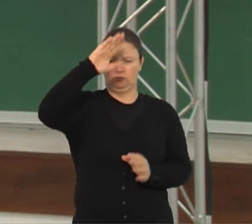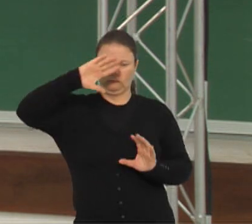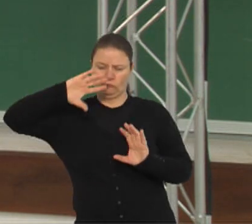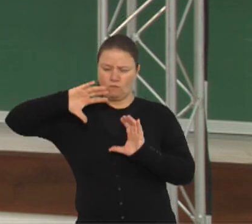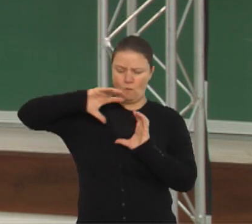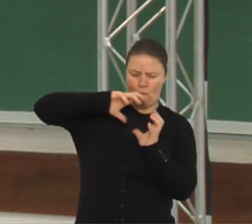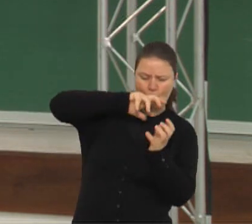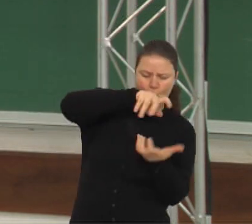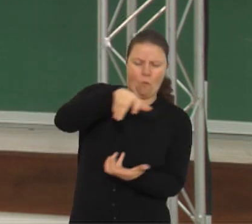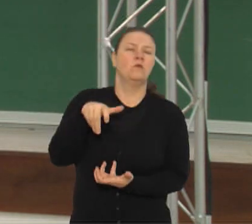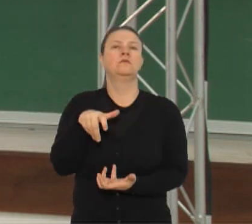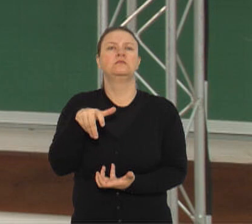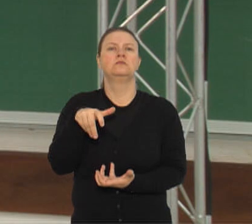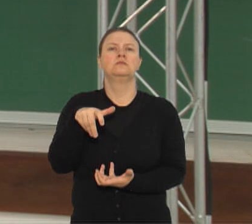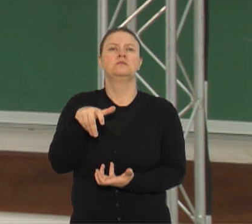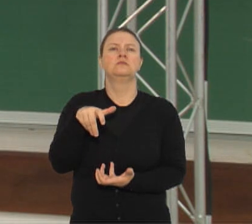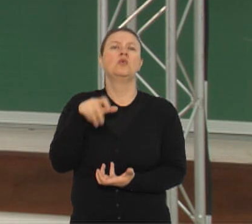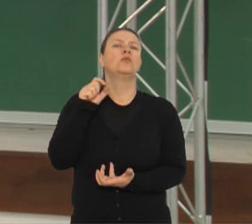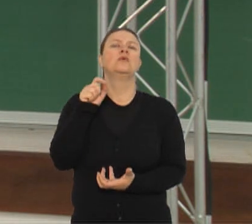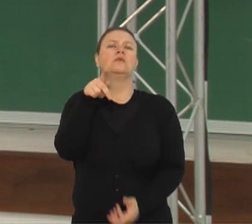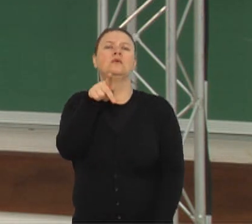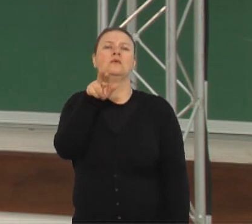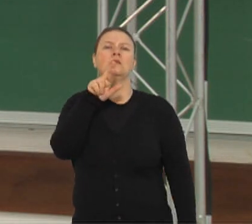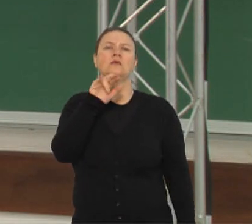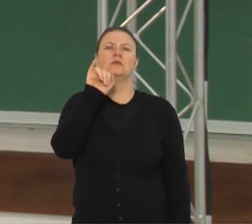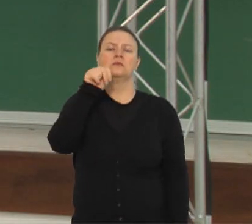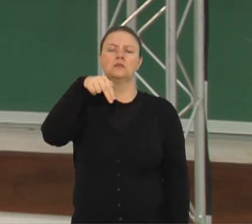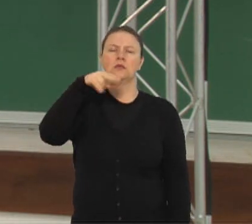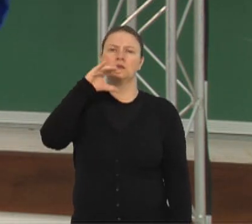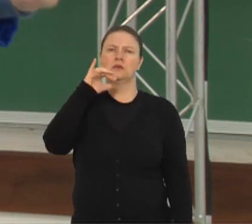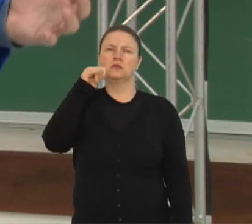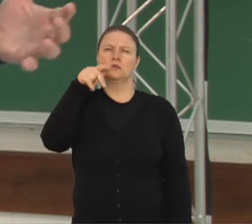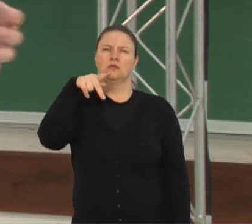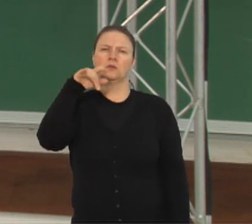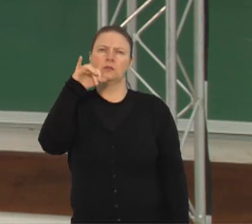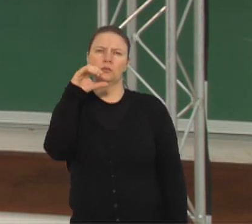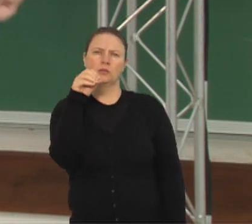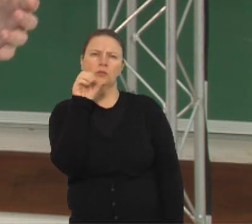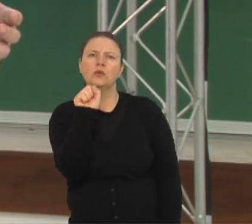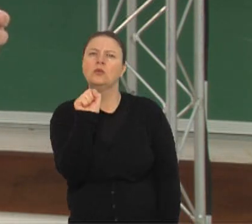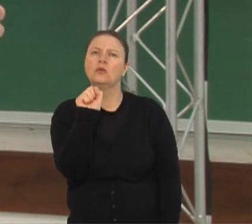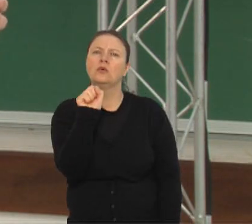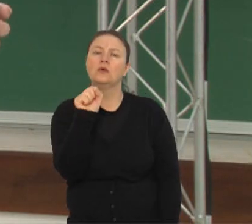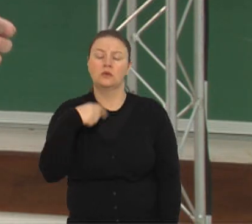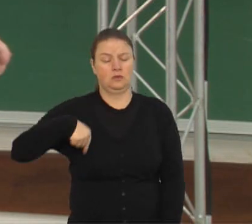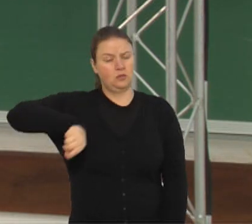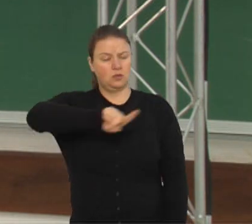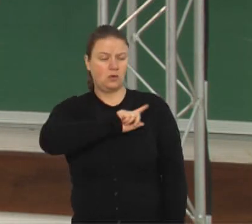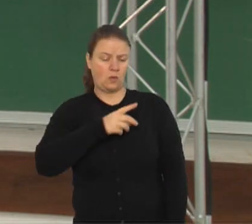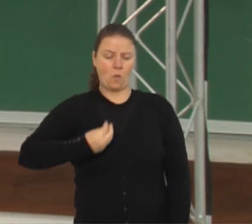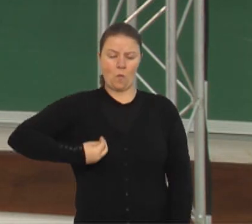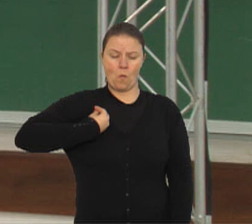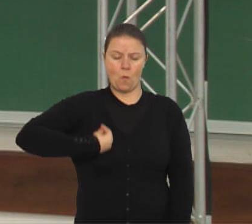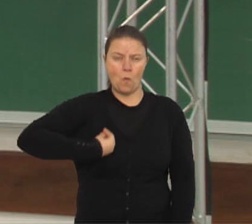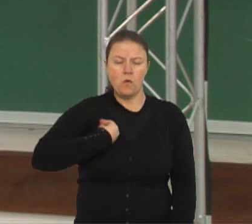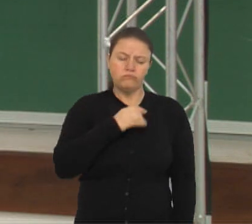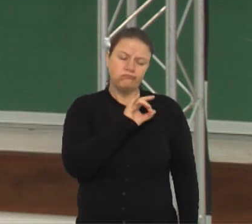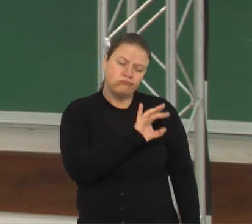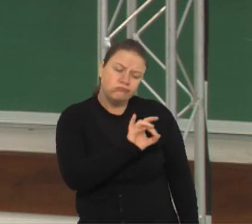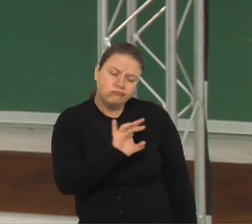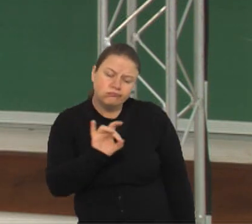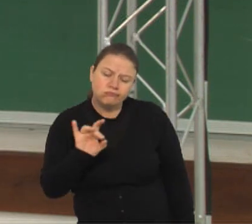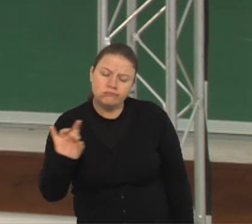universais. São todos os detalhes do teu cotidiano, da tua vida regular. Então,